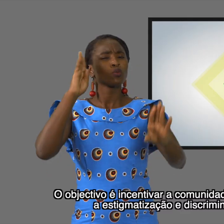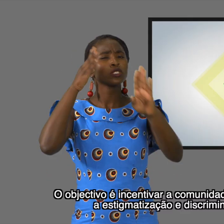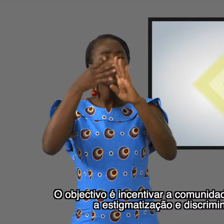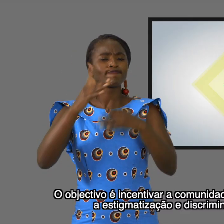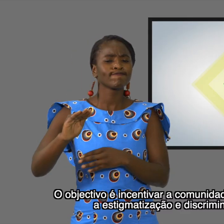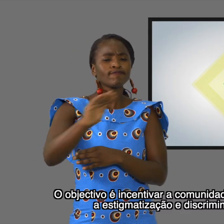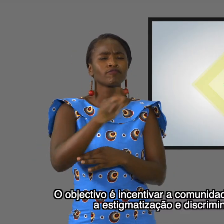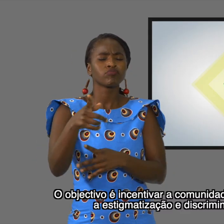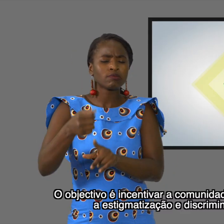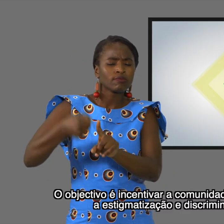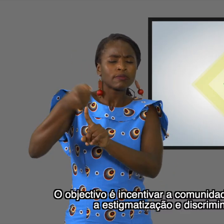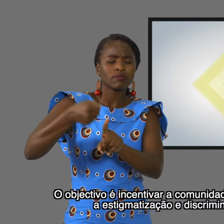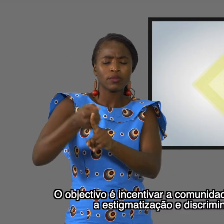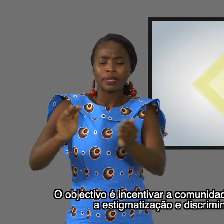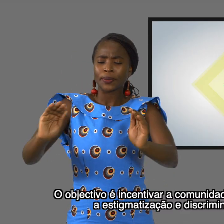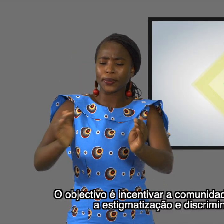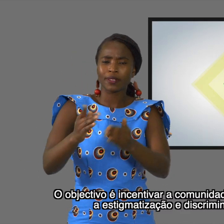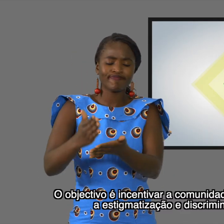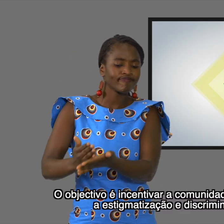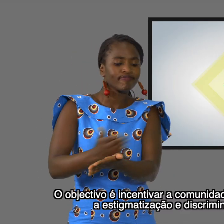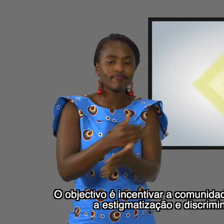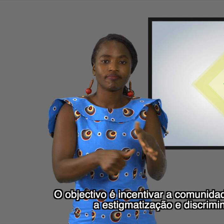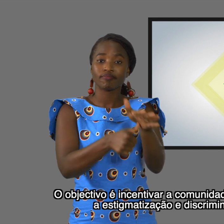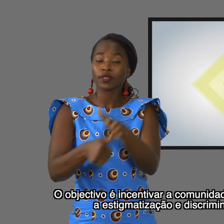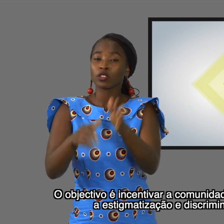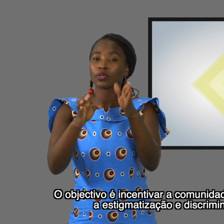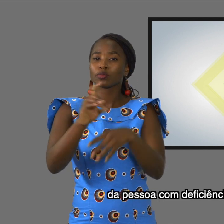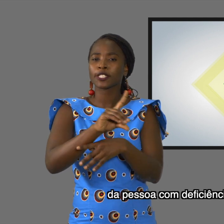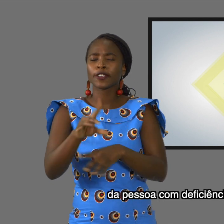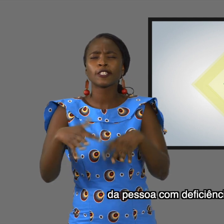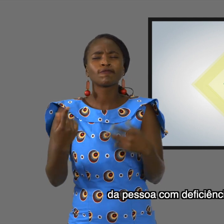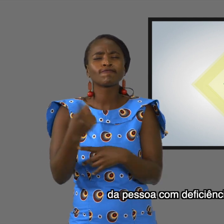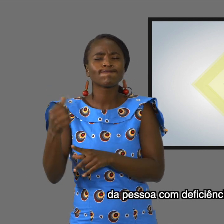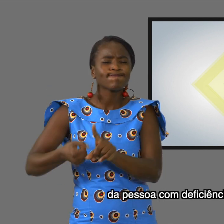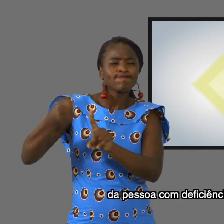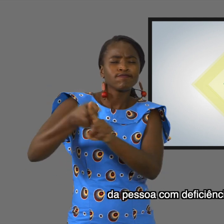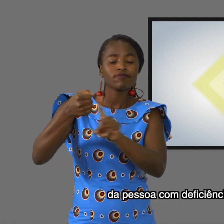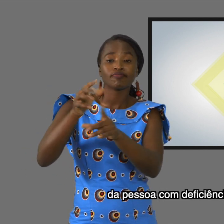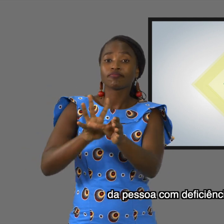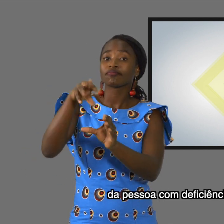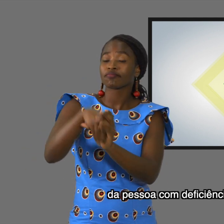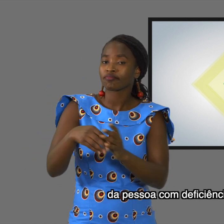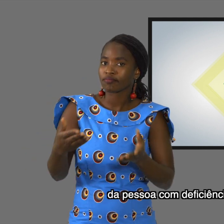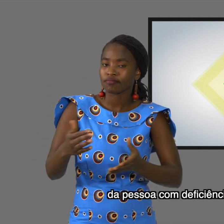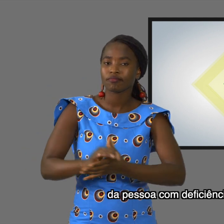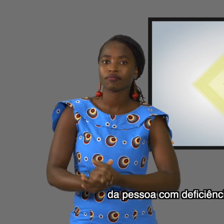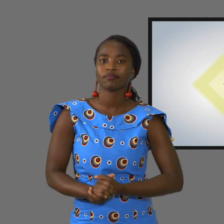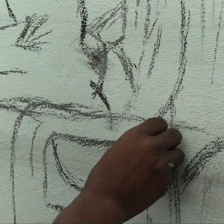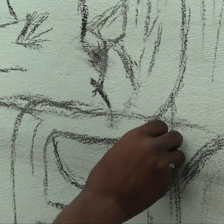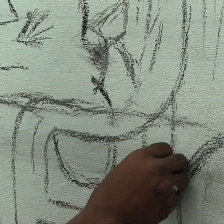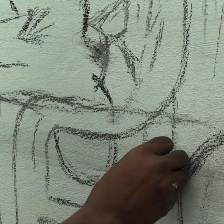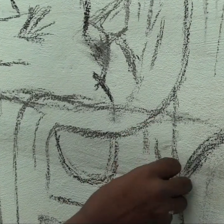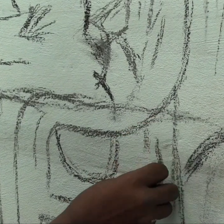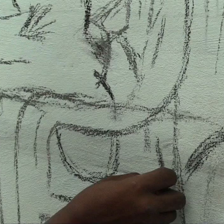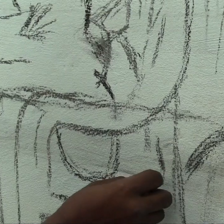O objetivo é incentivar a comunidade a combater a estigmatização e discriminação da pessoa com deficiência.